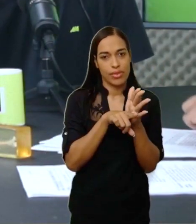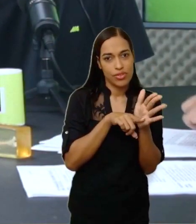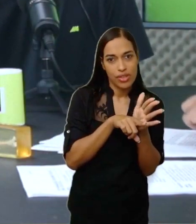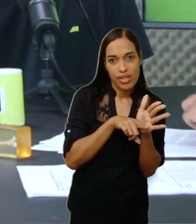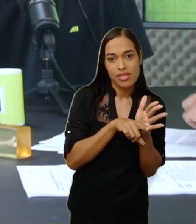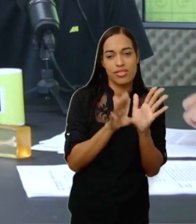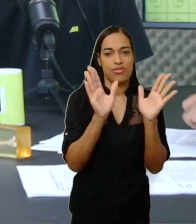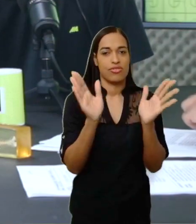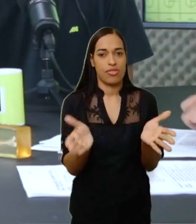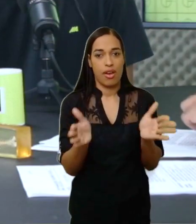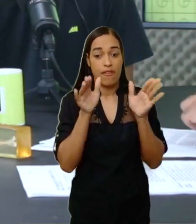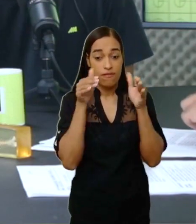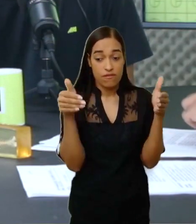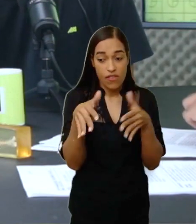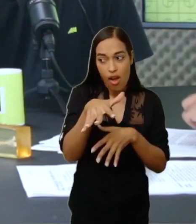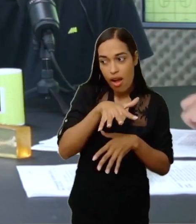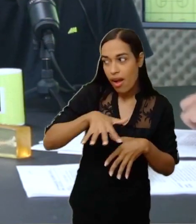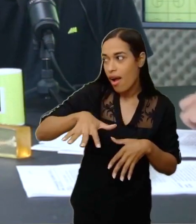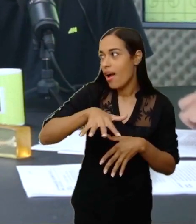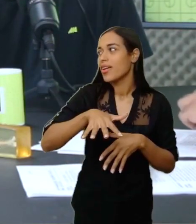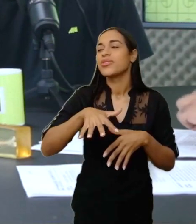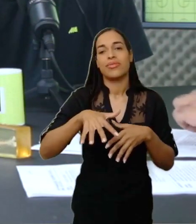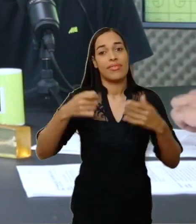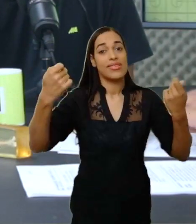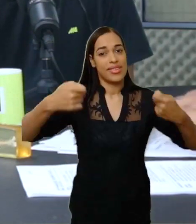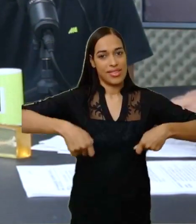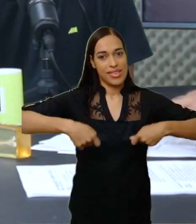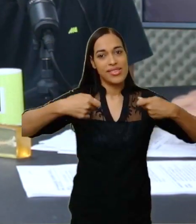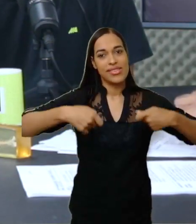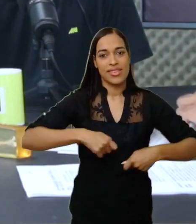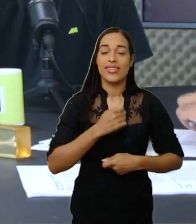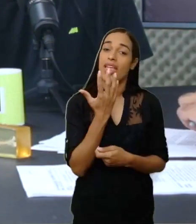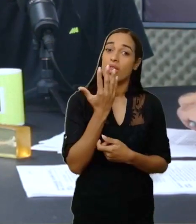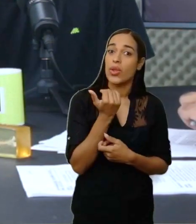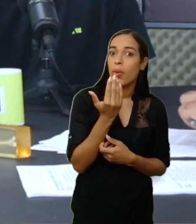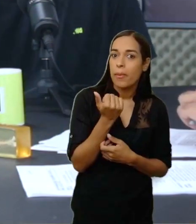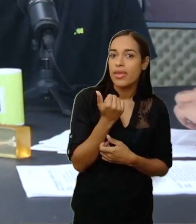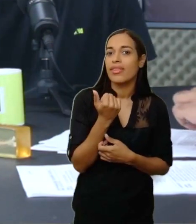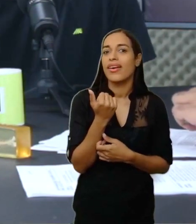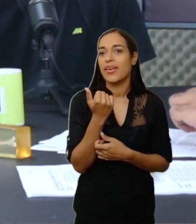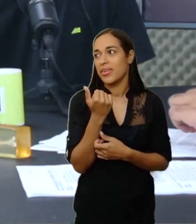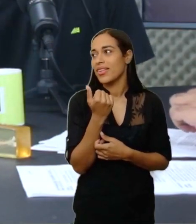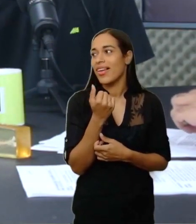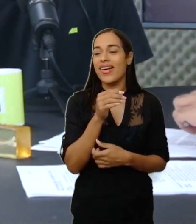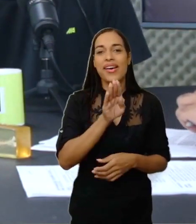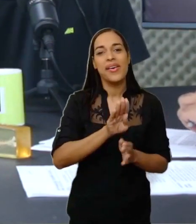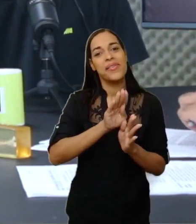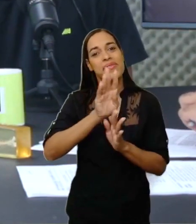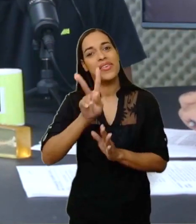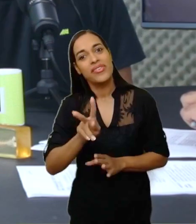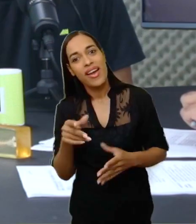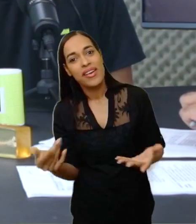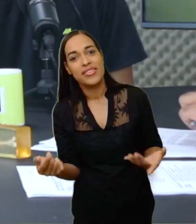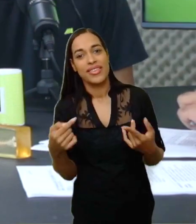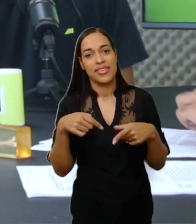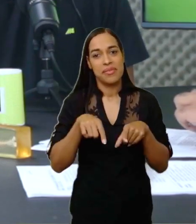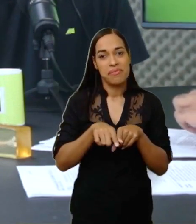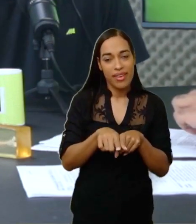nessa escassez de comida, com os ataques de tubarão, inclusive, aqui em Boa Viagem, Piedade, aquela região,